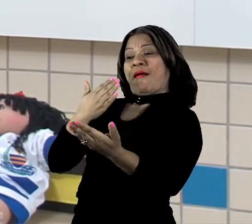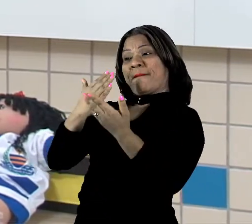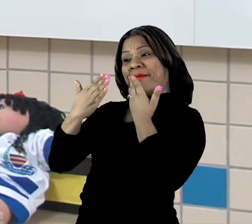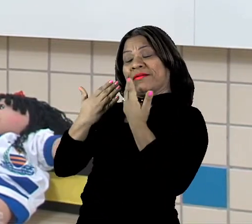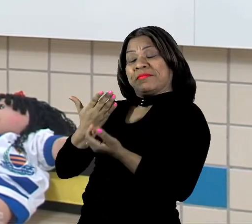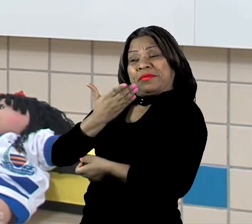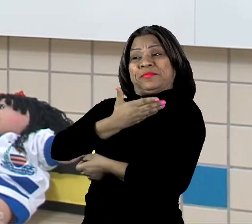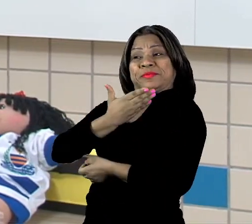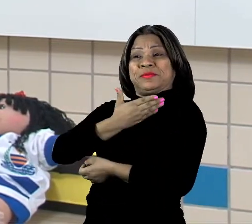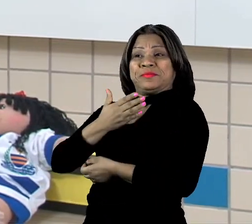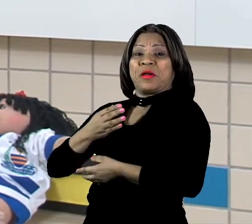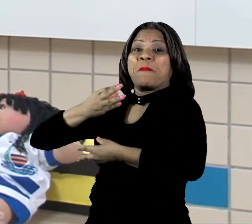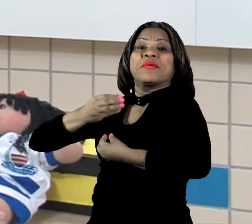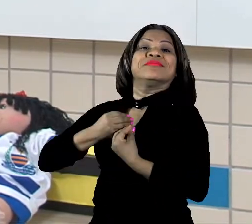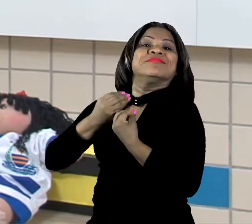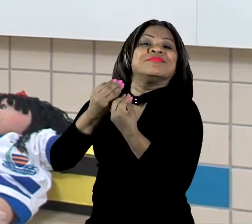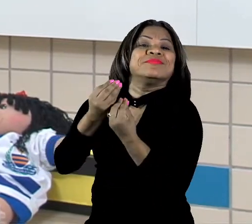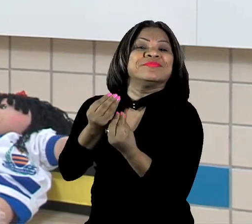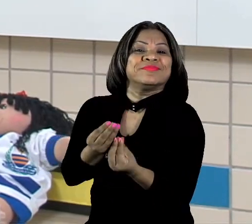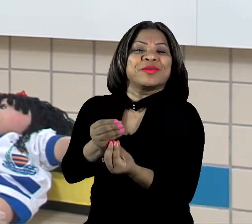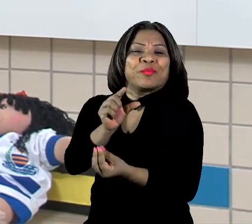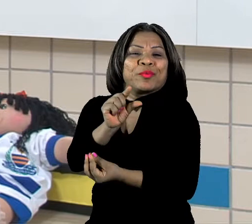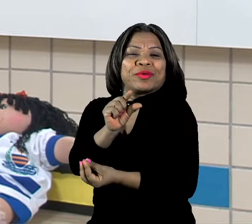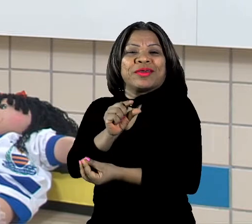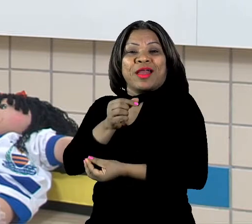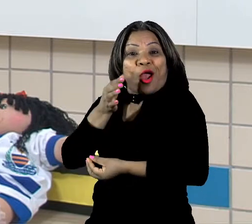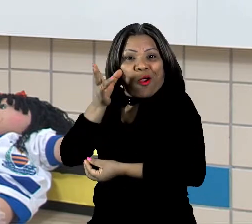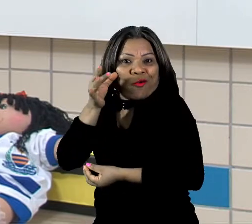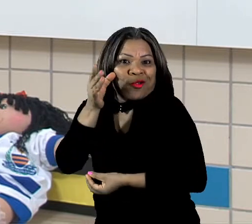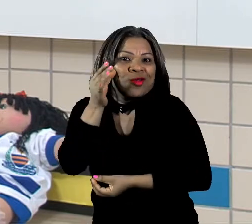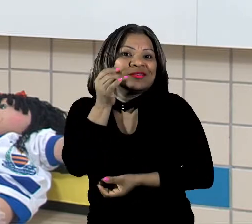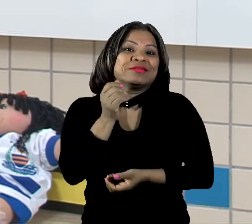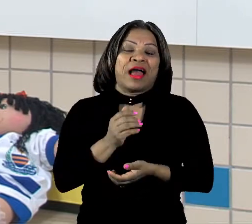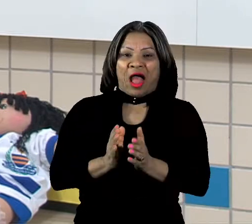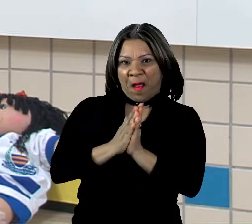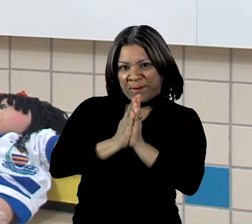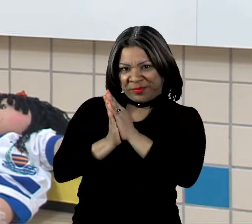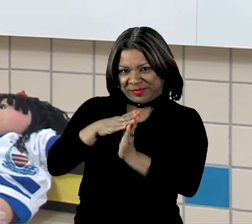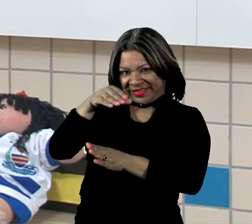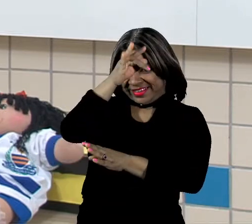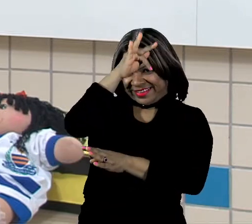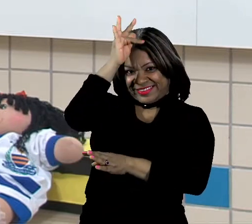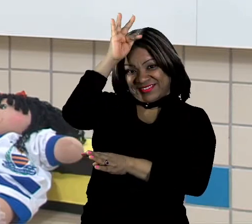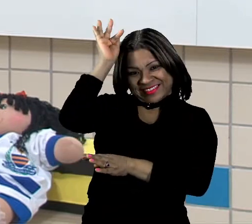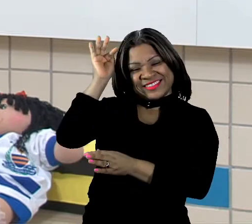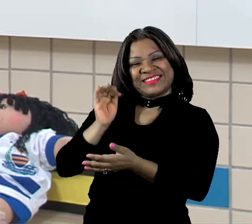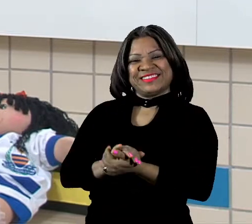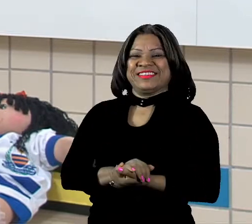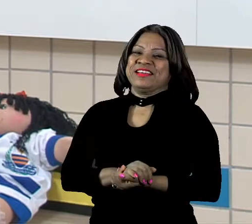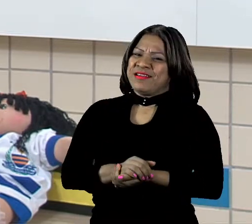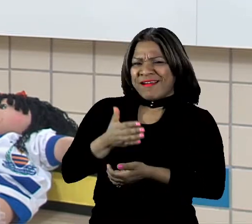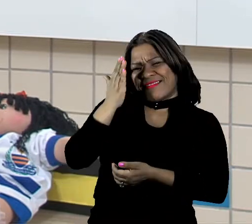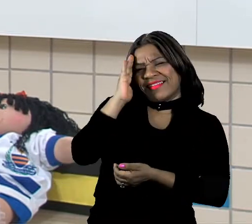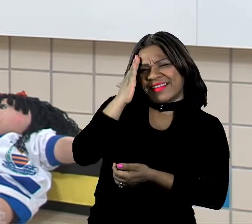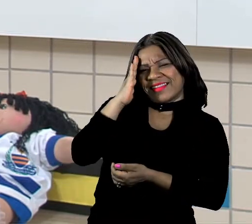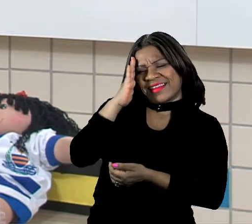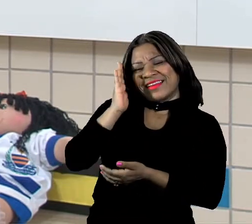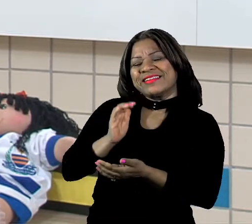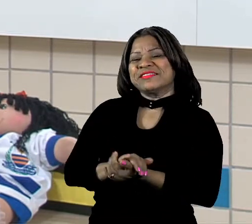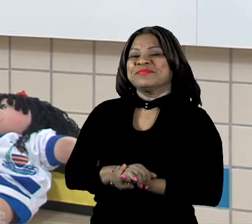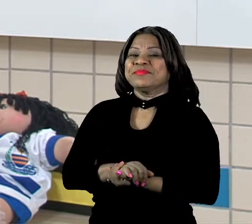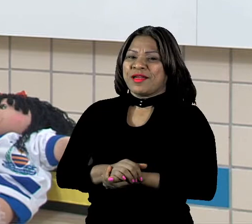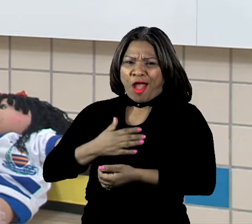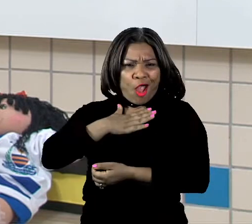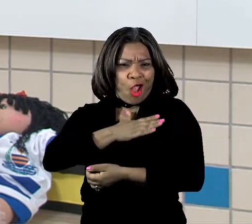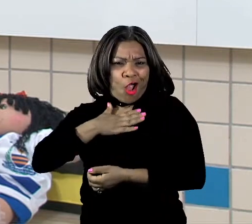para vocês um pouquinho mais de curiosidade sobre a Francisquinha. Entenderam o que é direitinho? Agora, gostaram da